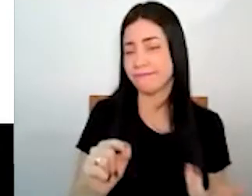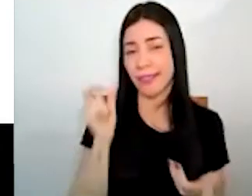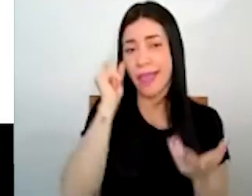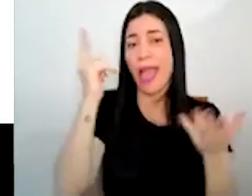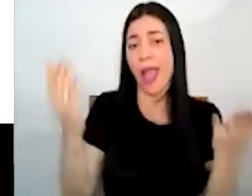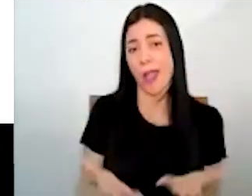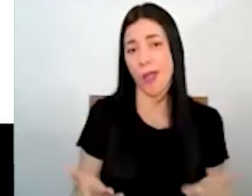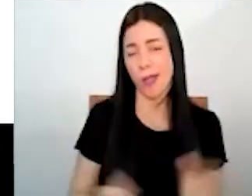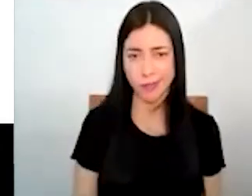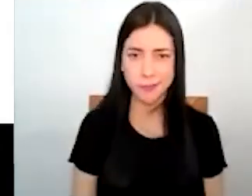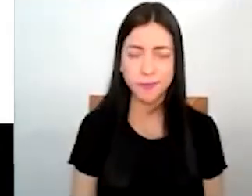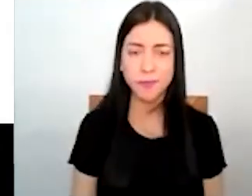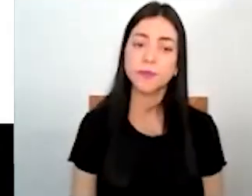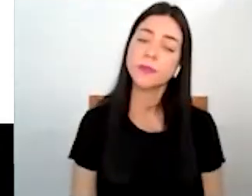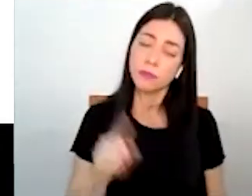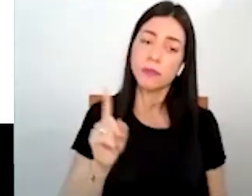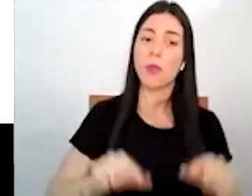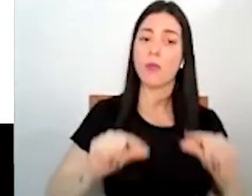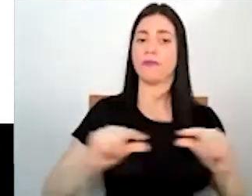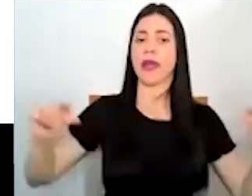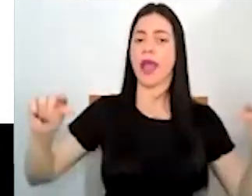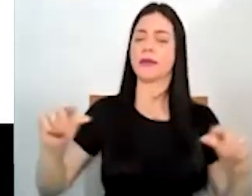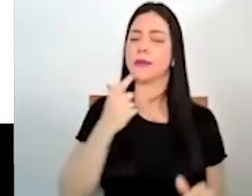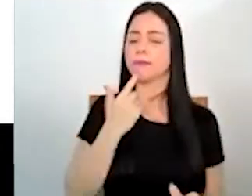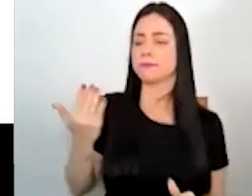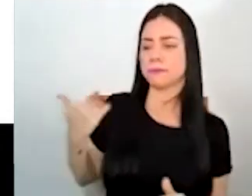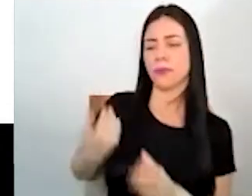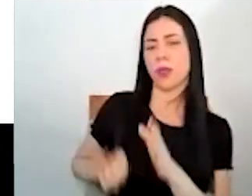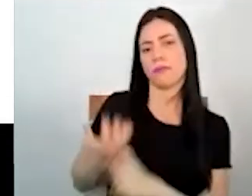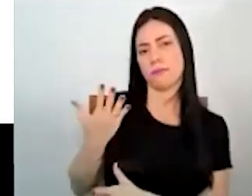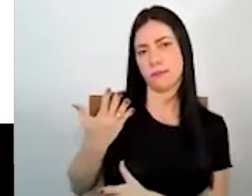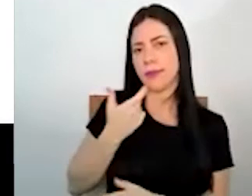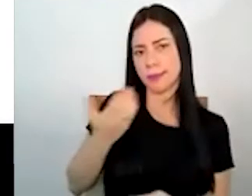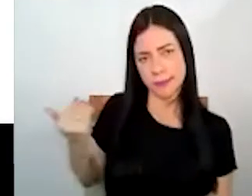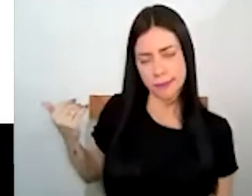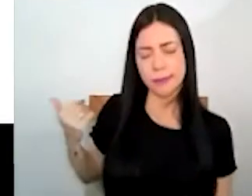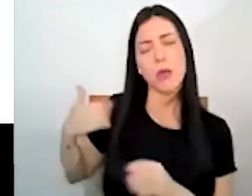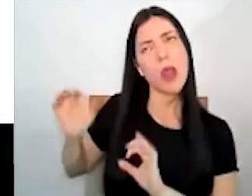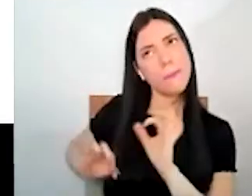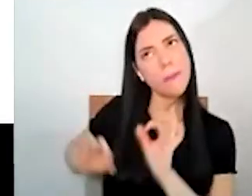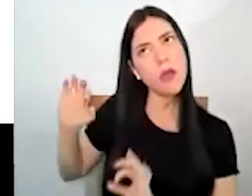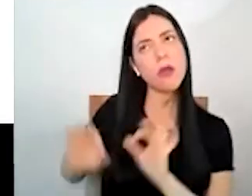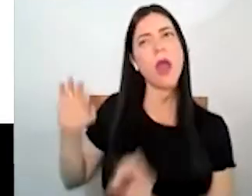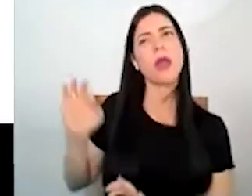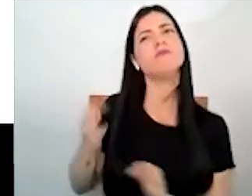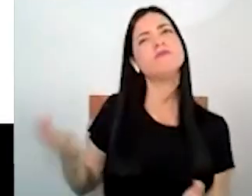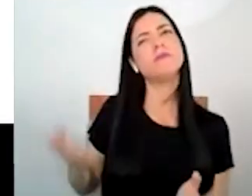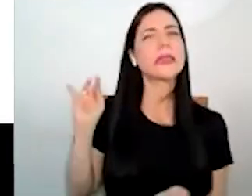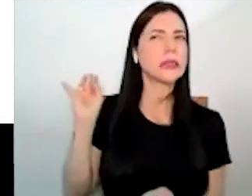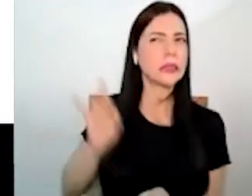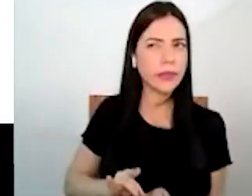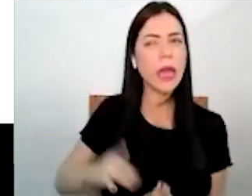uma frase que eu tenho elaborado recentemente e que ela é, na verdade, um